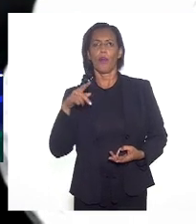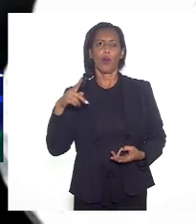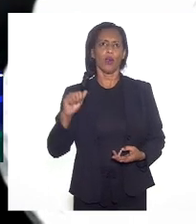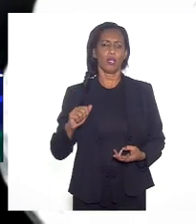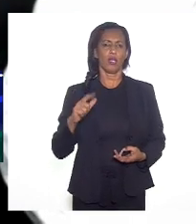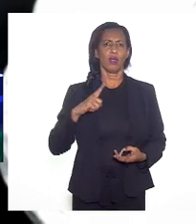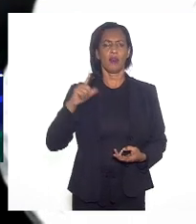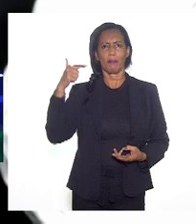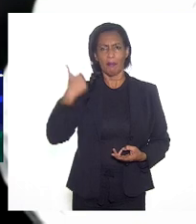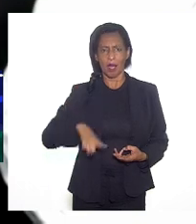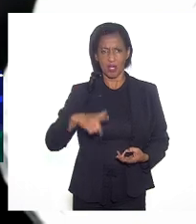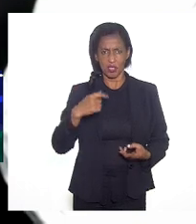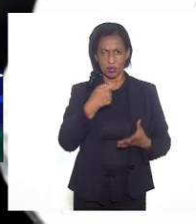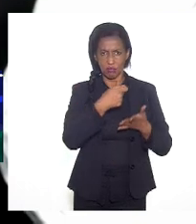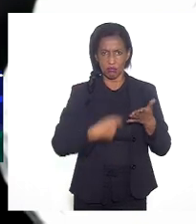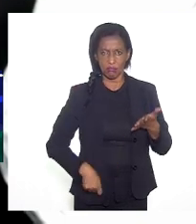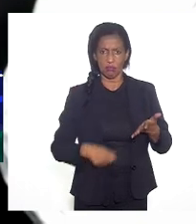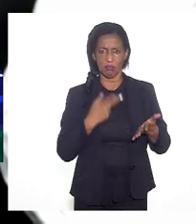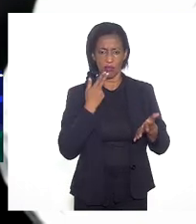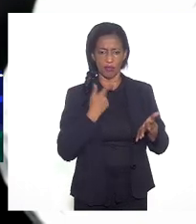inscrever?